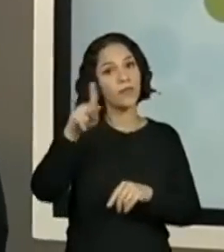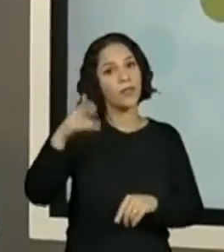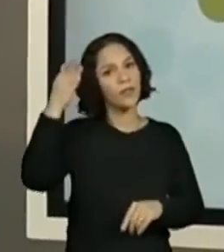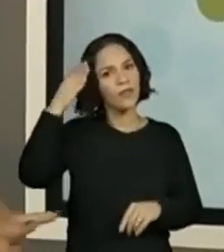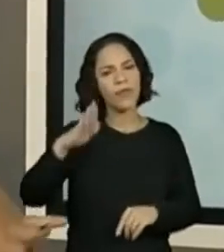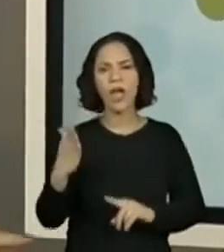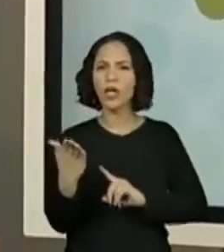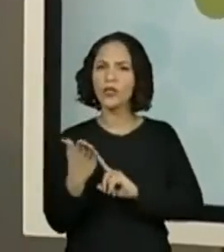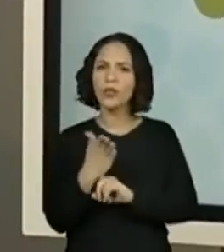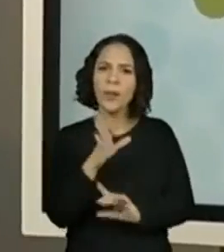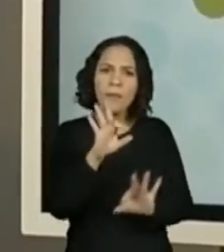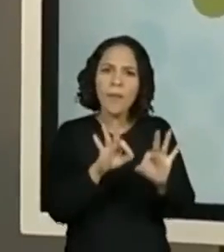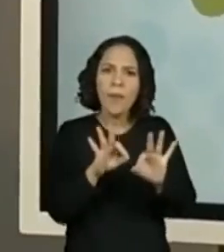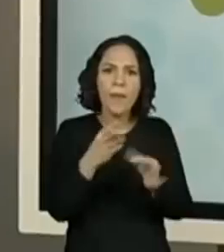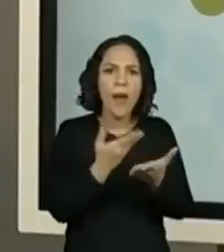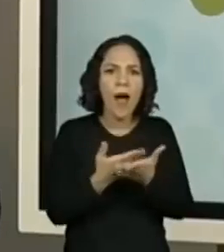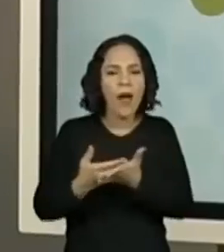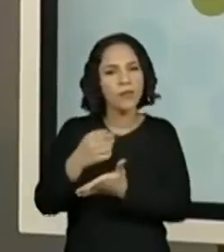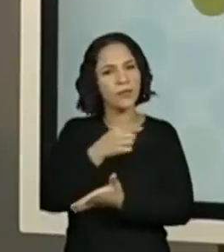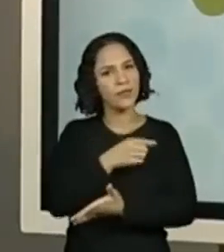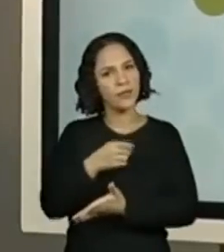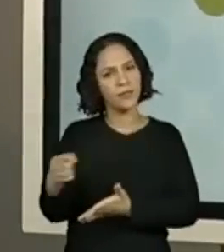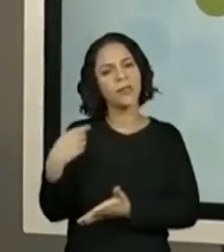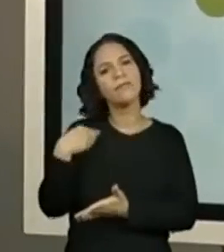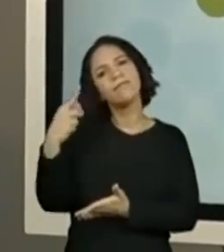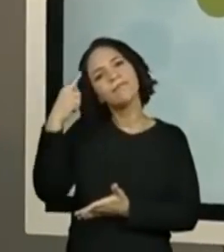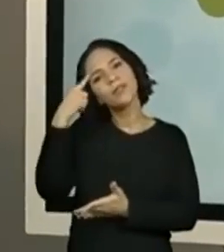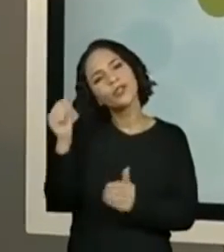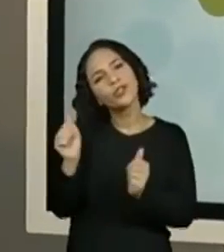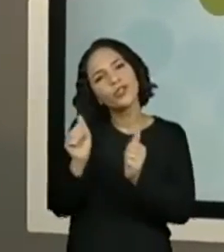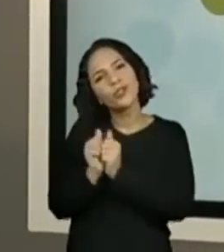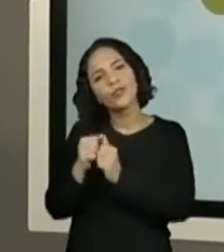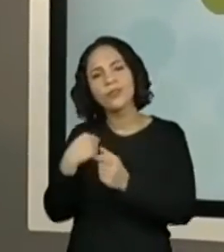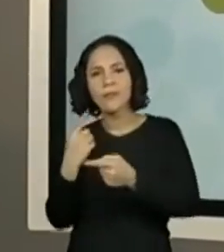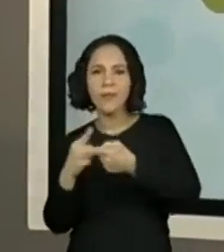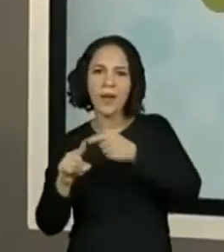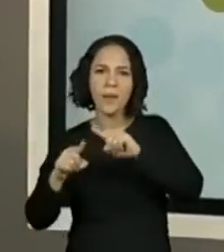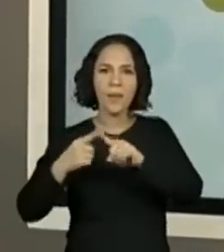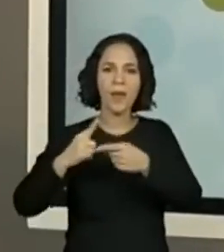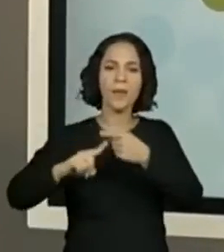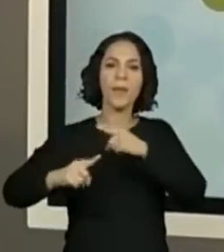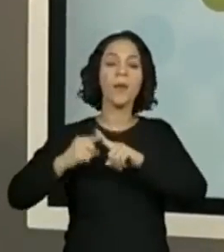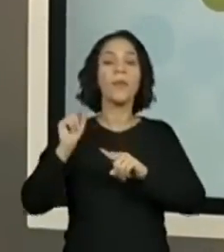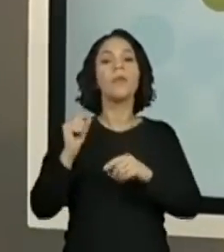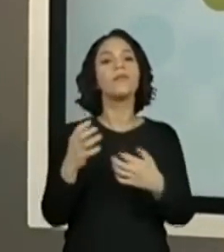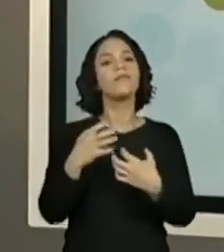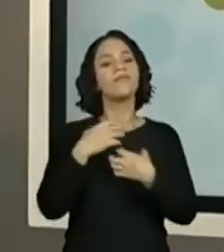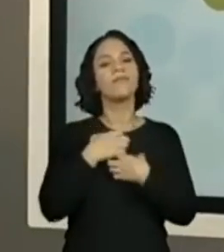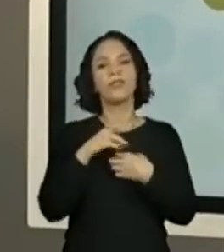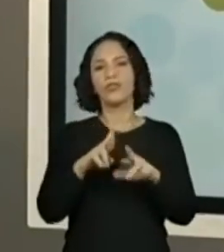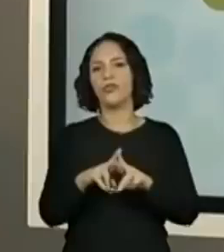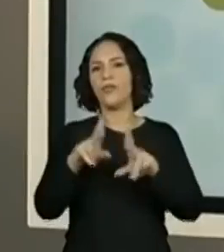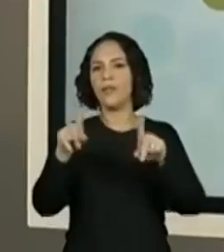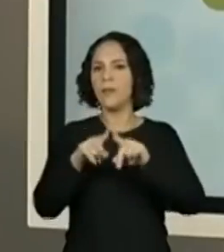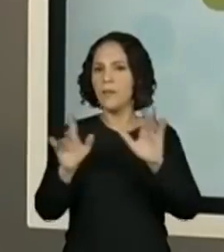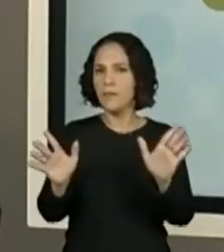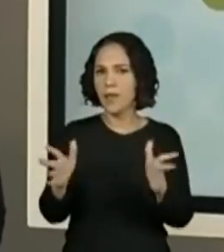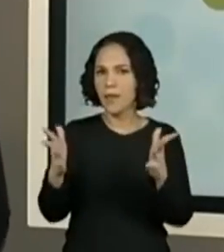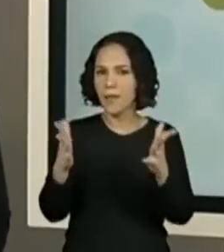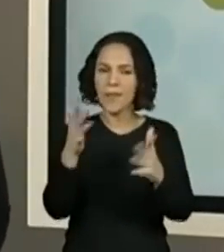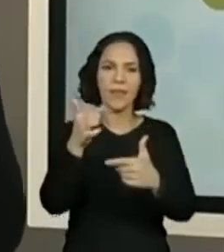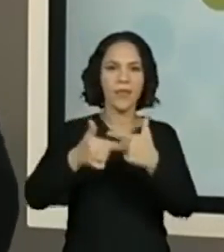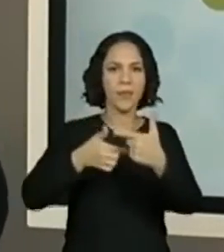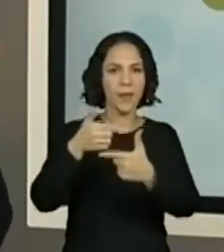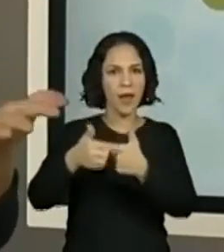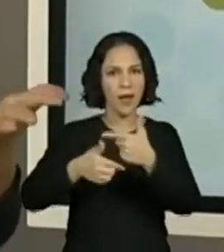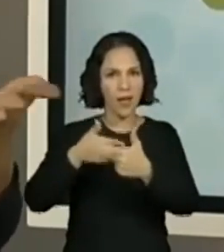de todas essas aulas desta semana. A gente pensou junto mesmo para ficar um pouquinho diferente e a gente contribuir aí também com o trabalho de